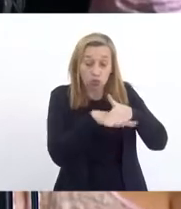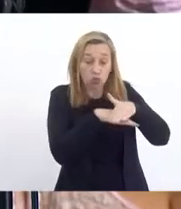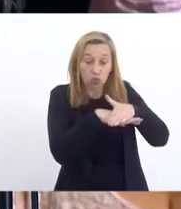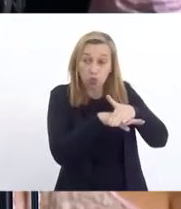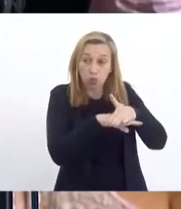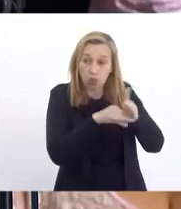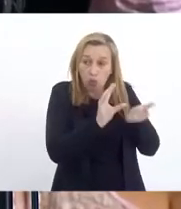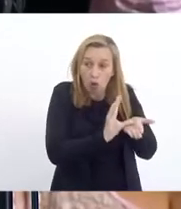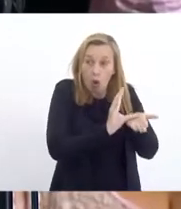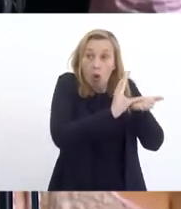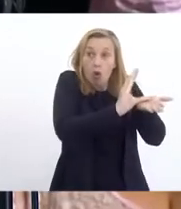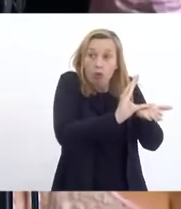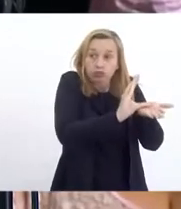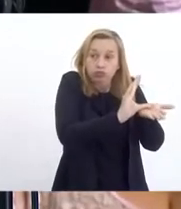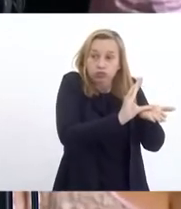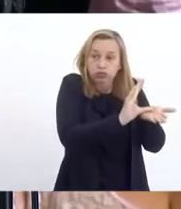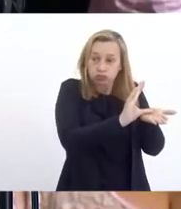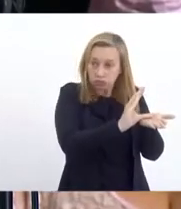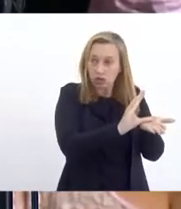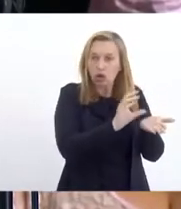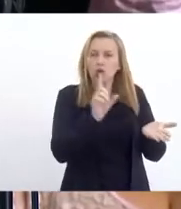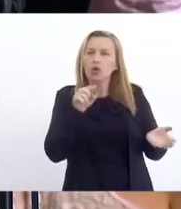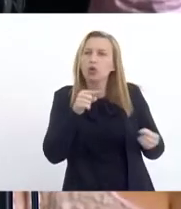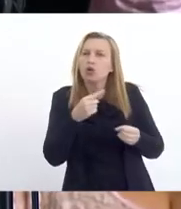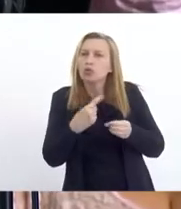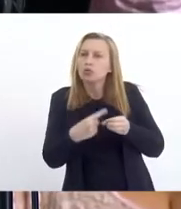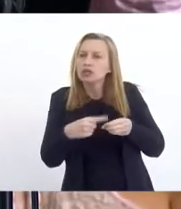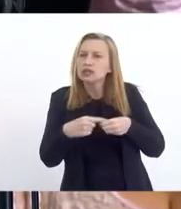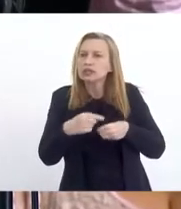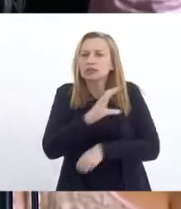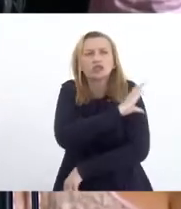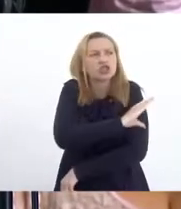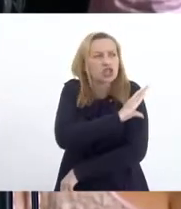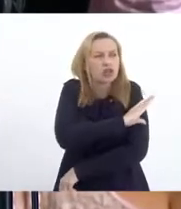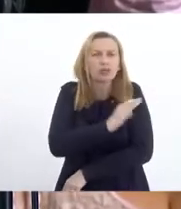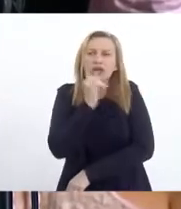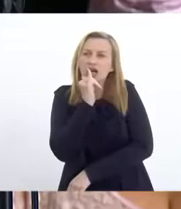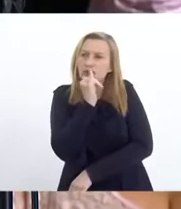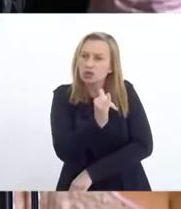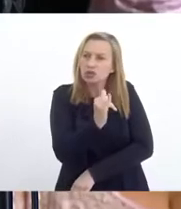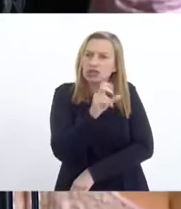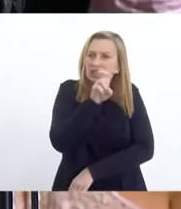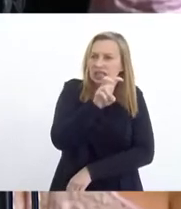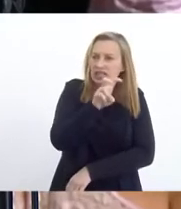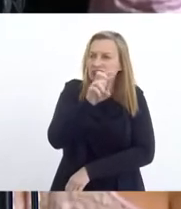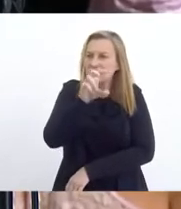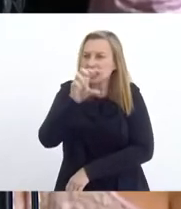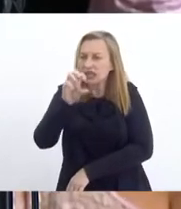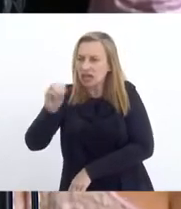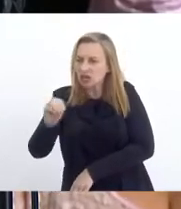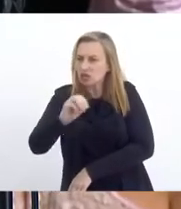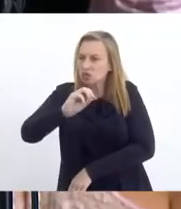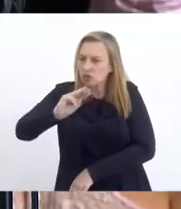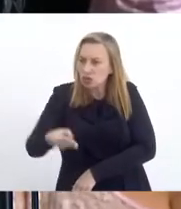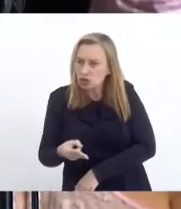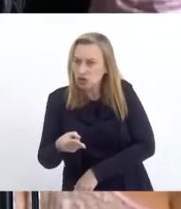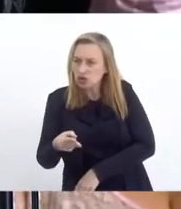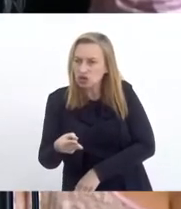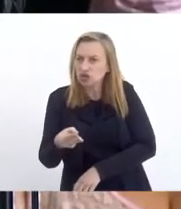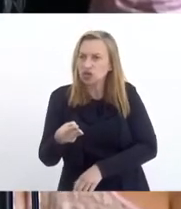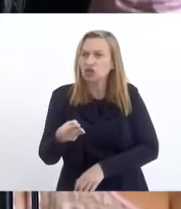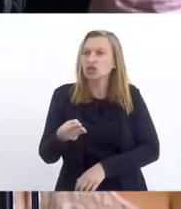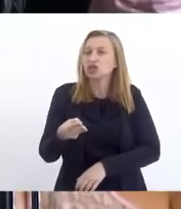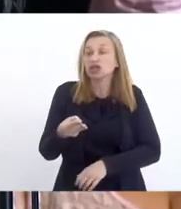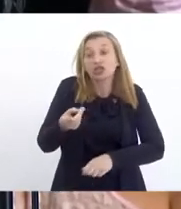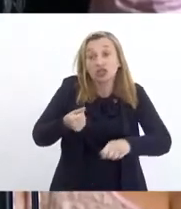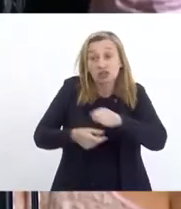extraordinária. Somente aqui para o município de Campos, ele publicamente anunciou 500 milhões de investimento em infraestrutura, mas eu